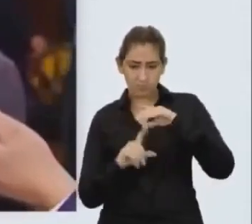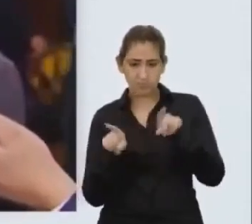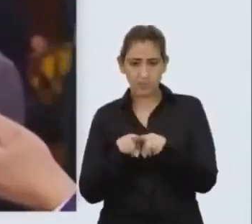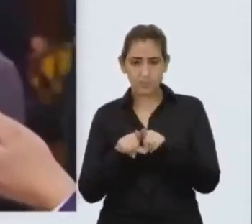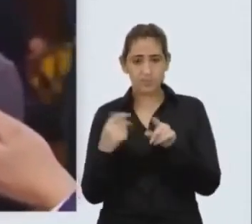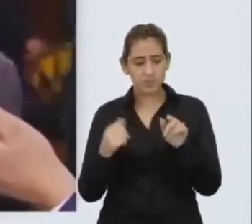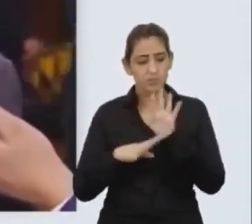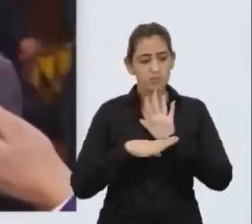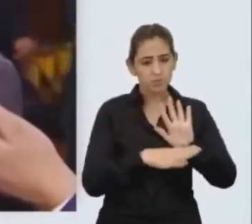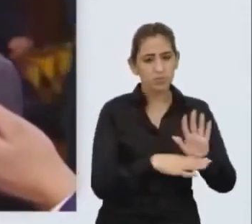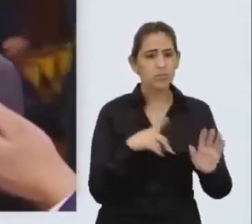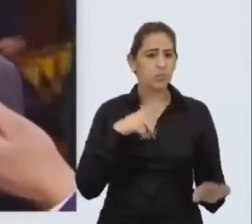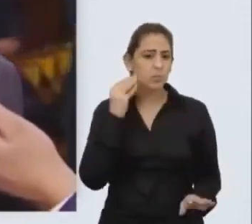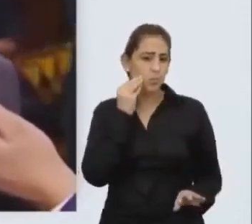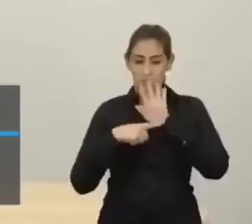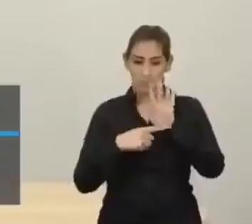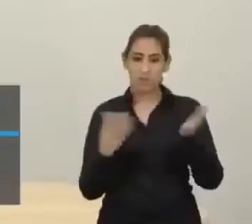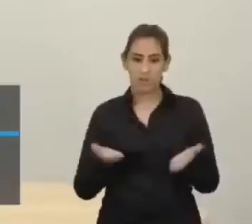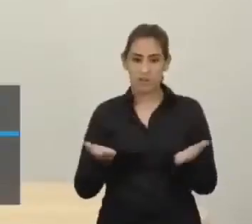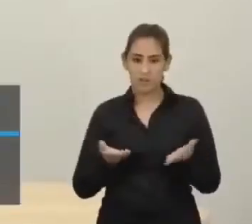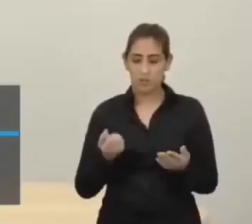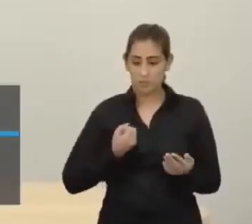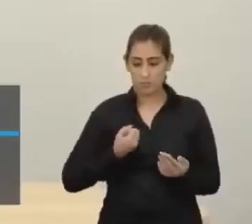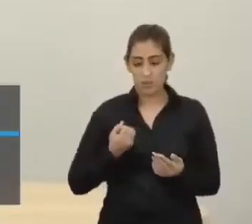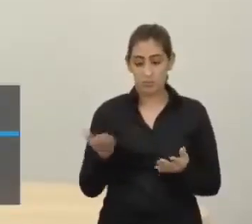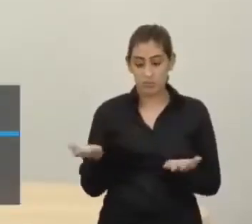efetivamente serem ou seja desburocratizar